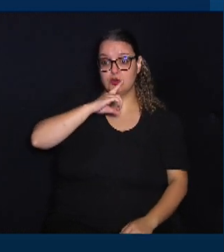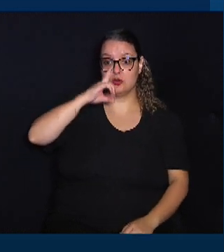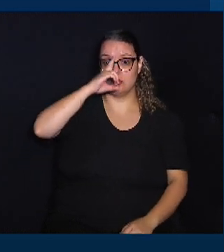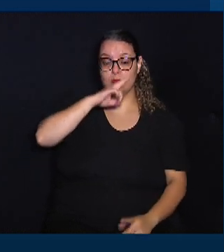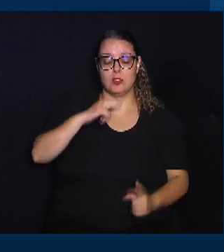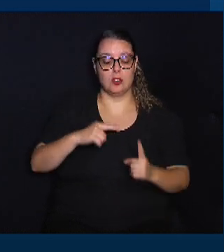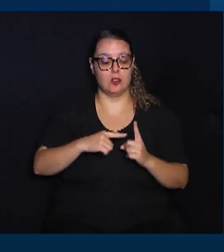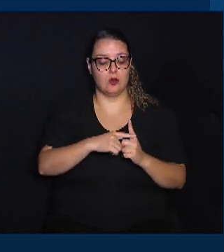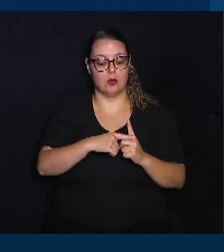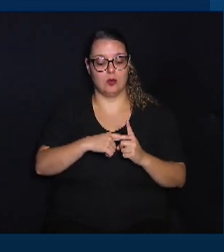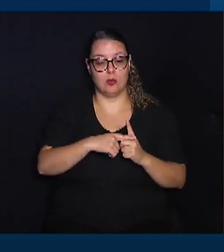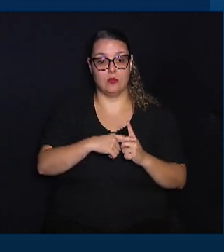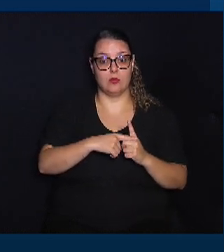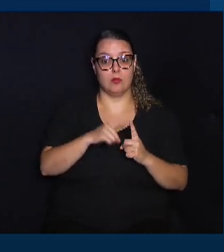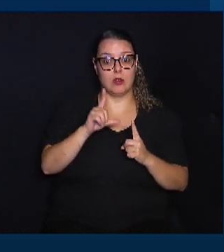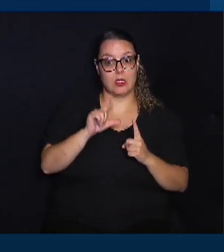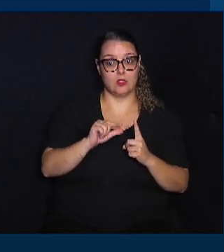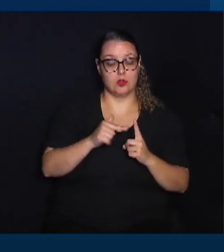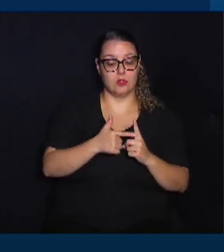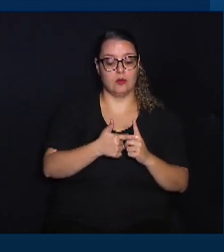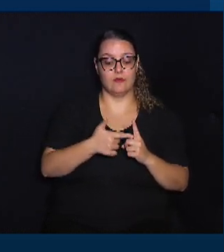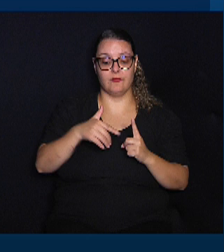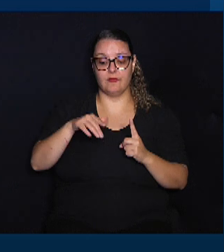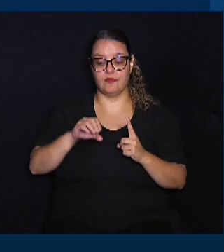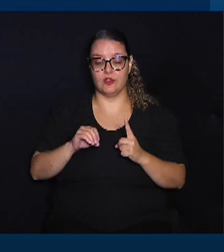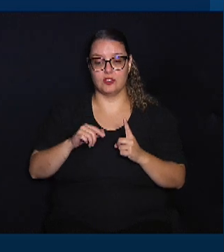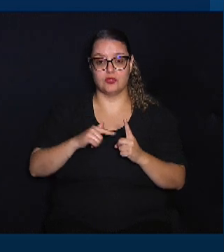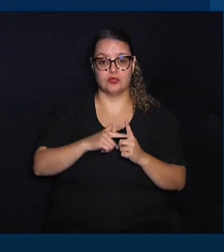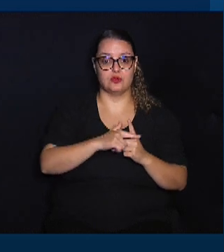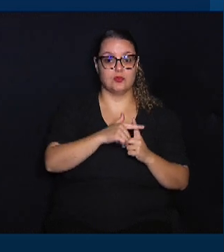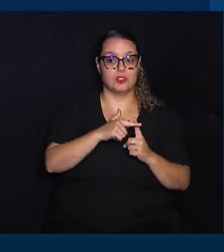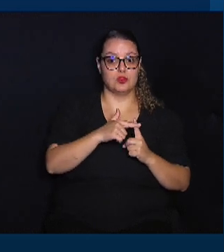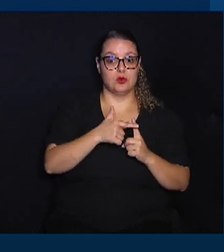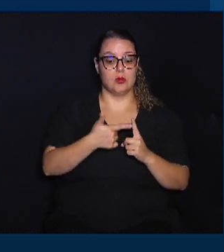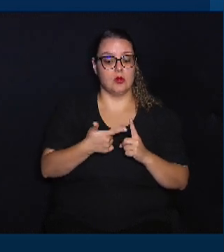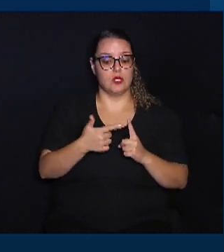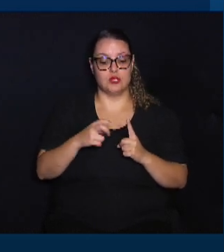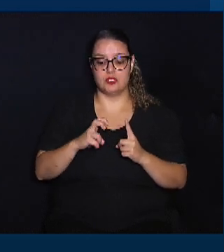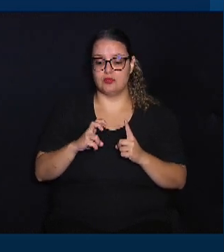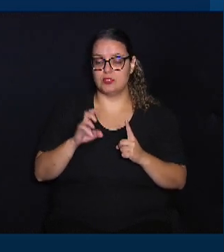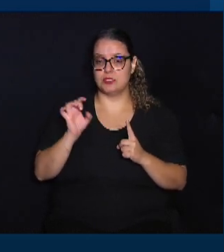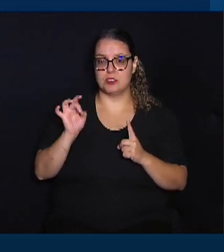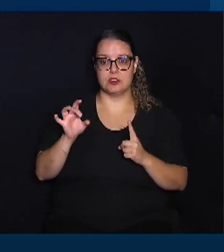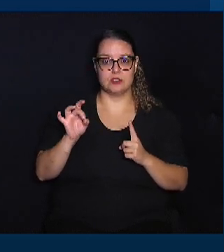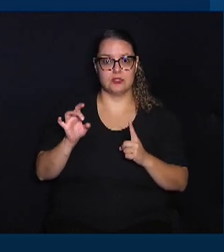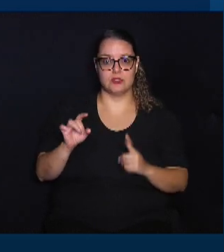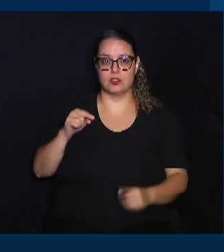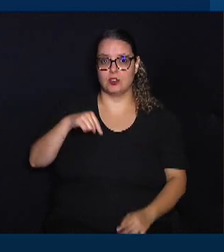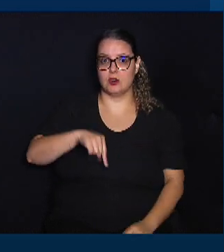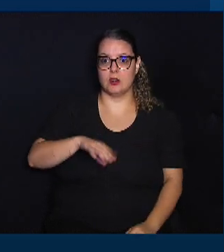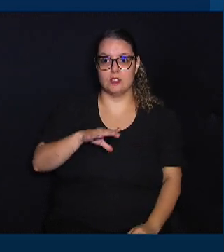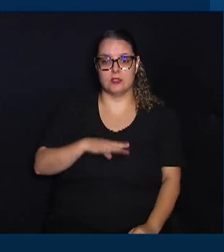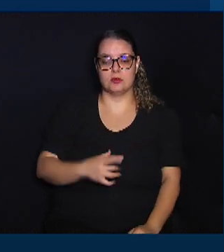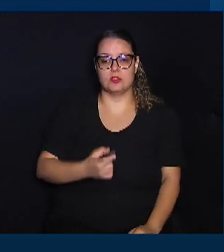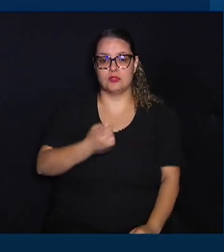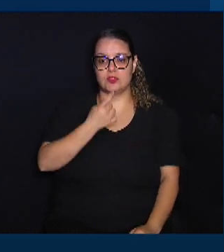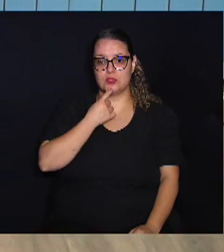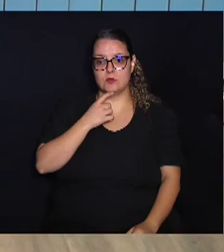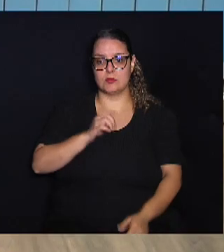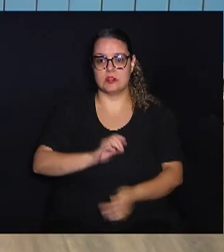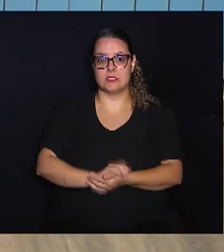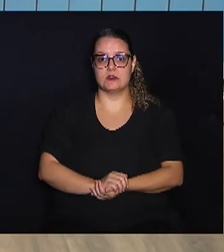domingo, amplitude térmica menor, mínima de 20 e a máxima não passa dos 25 graus aqui na cidade